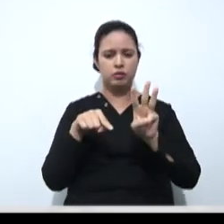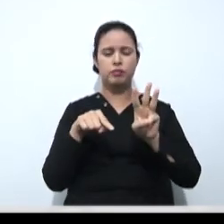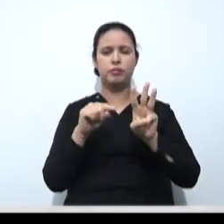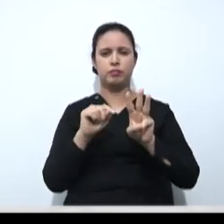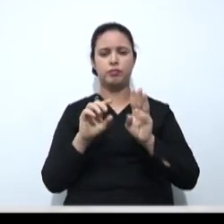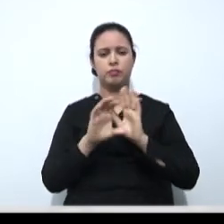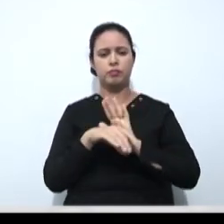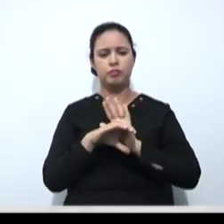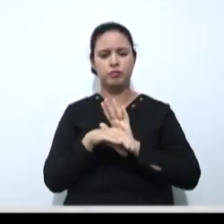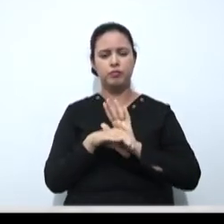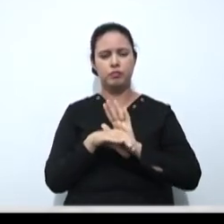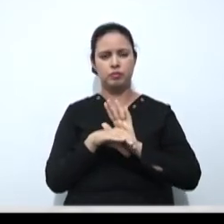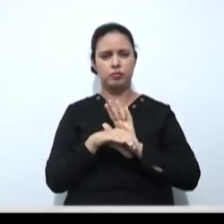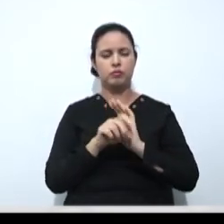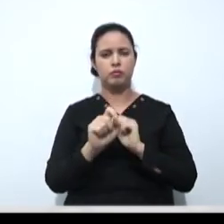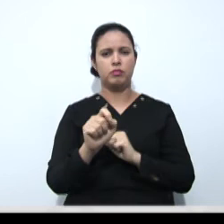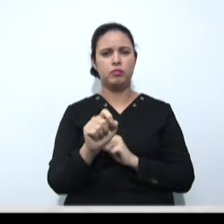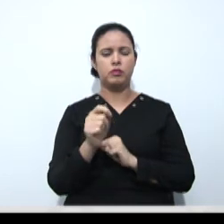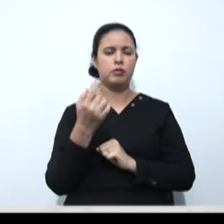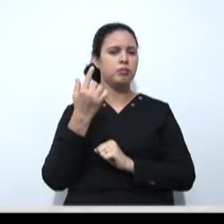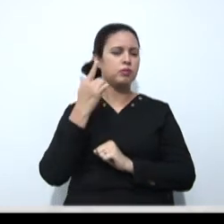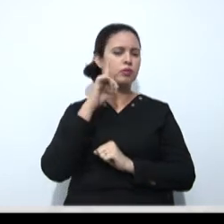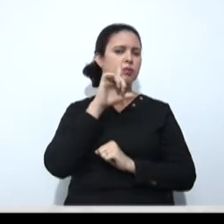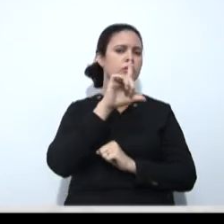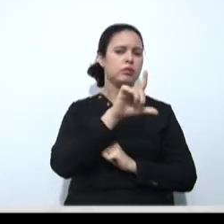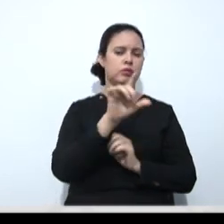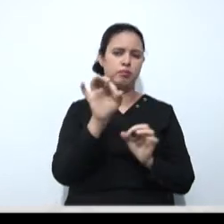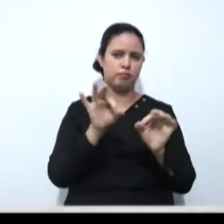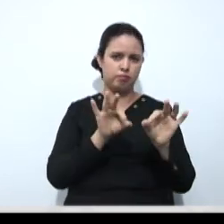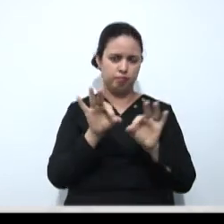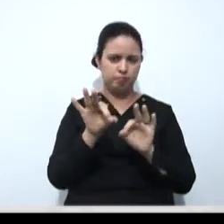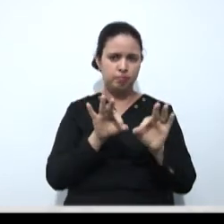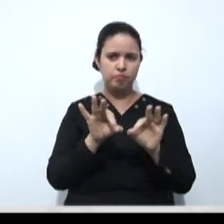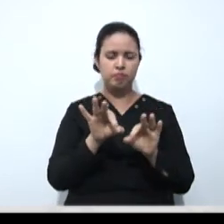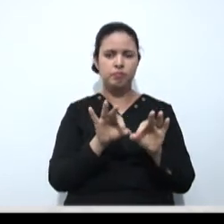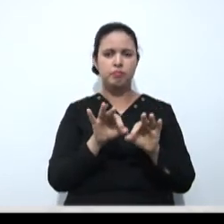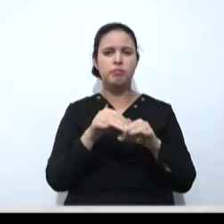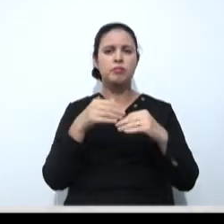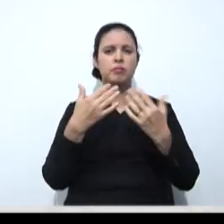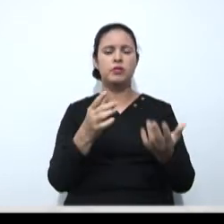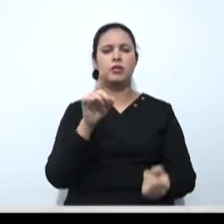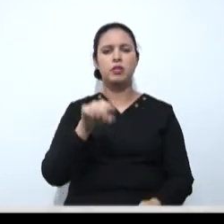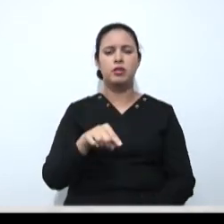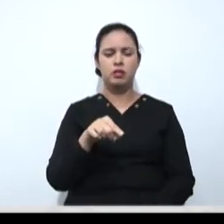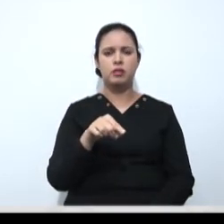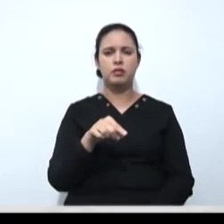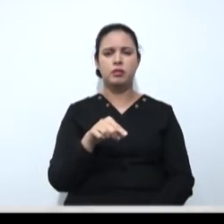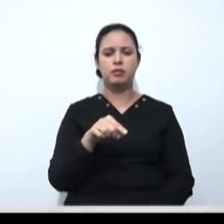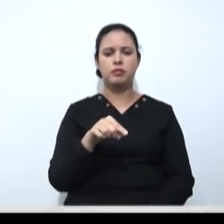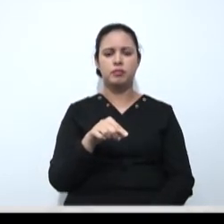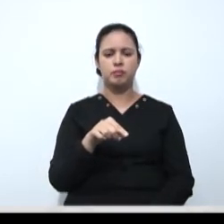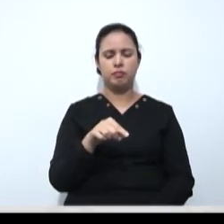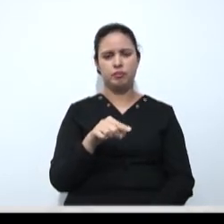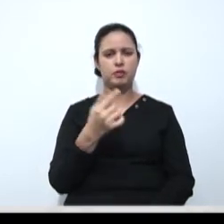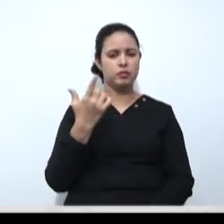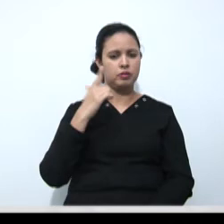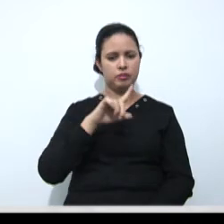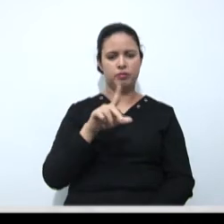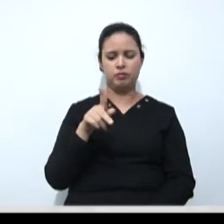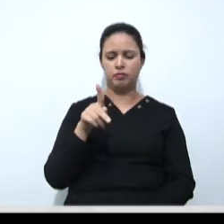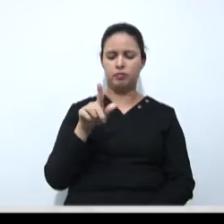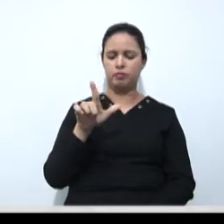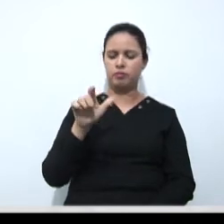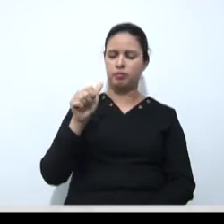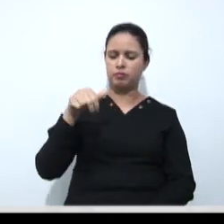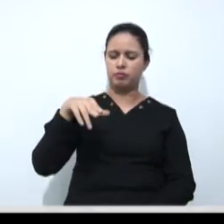preciso definir para que eu possa planejar. E isso é a alma do plano de negócio. E o que